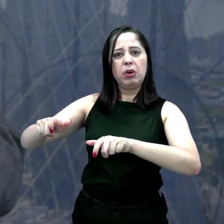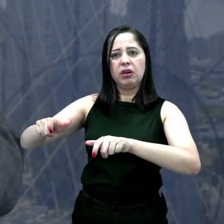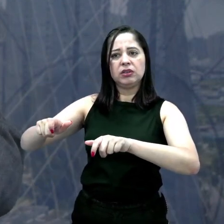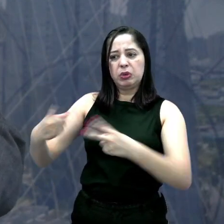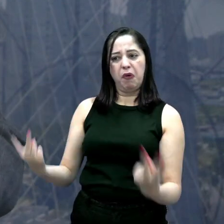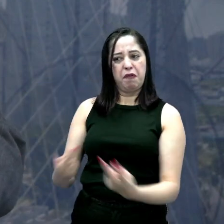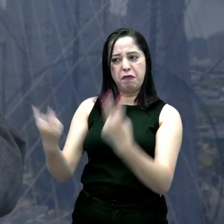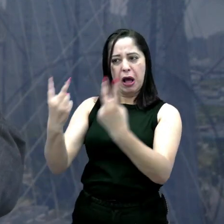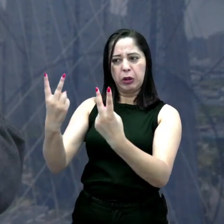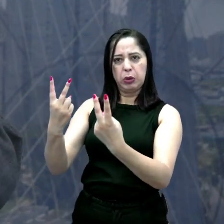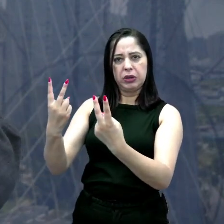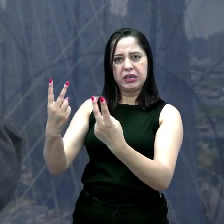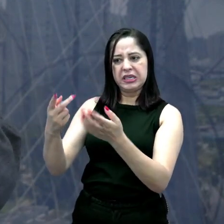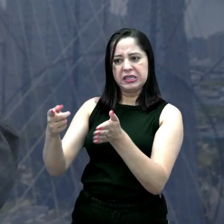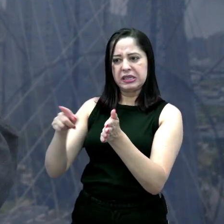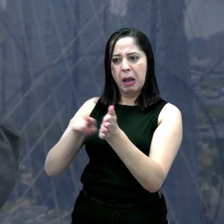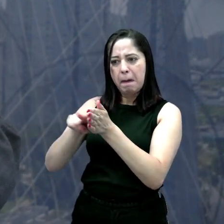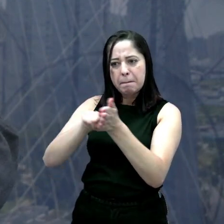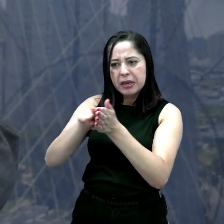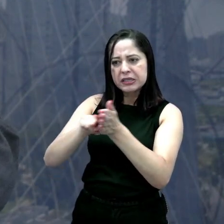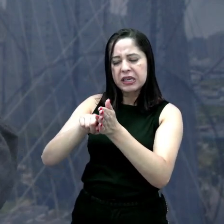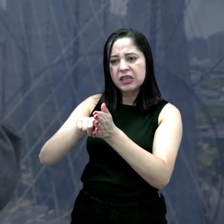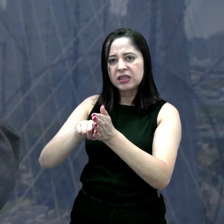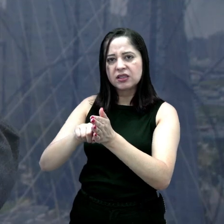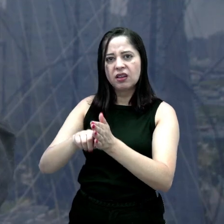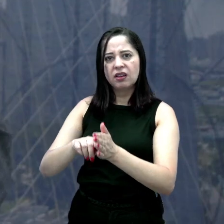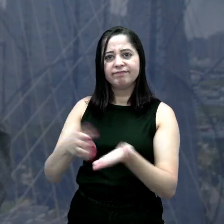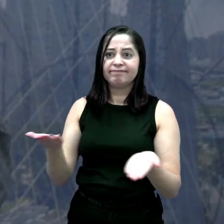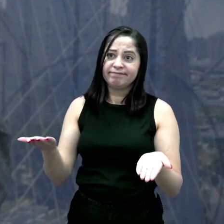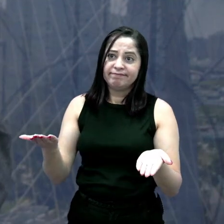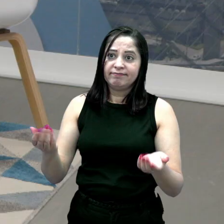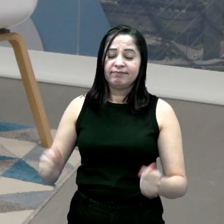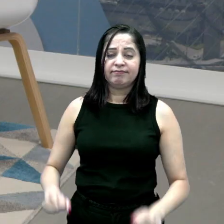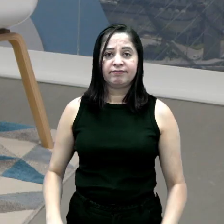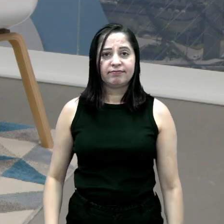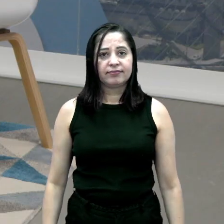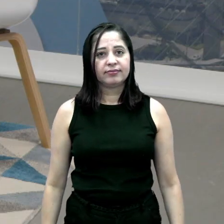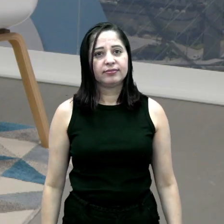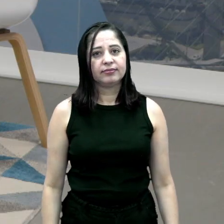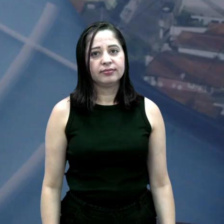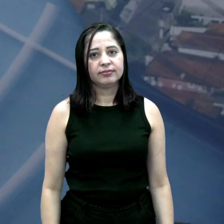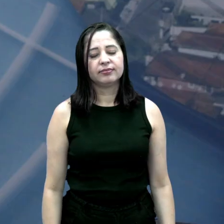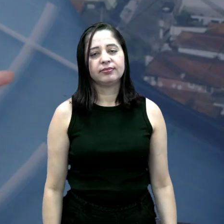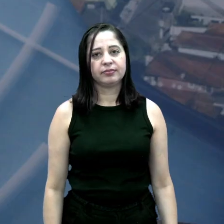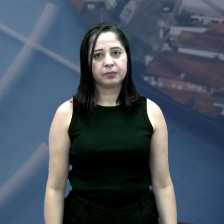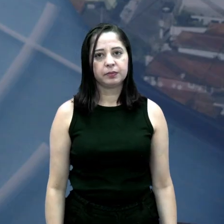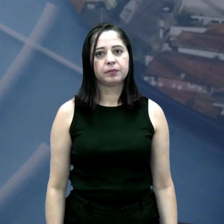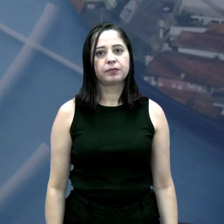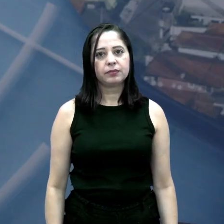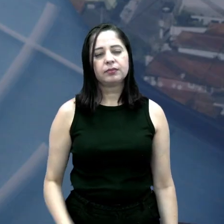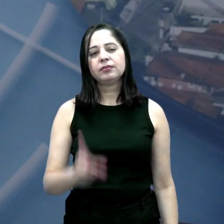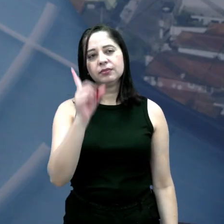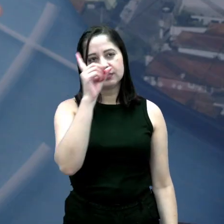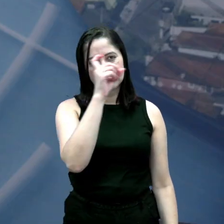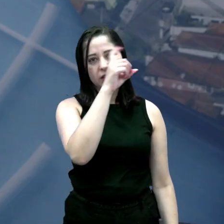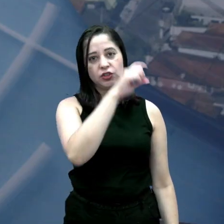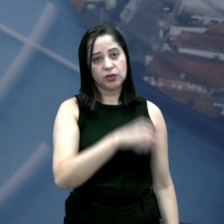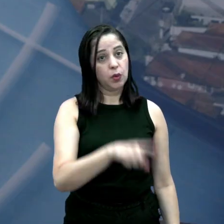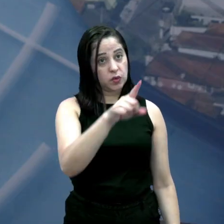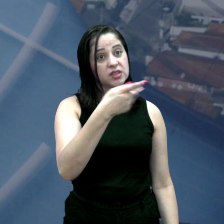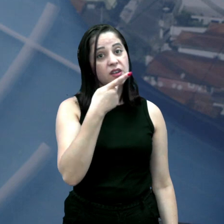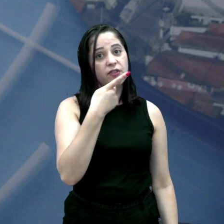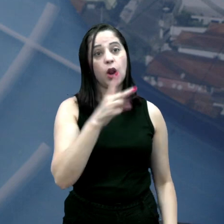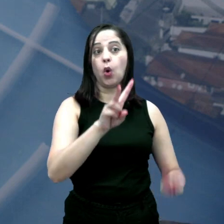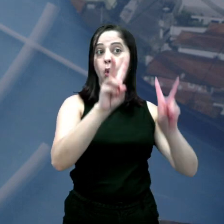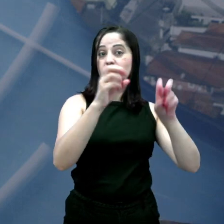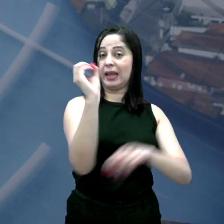hidrológico mais. Prefere achar que não, vai dar certo, vamos tentar. E é difícil, né? No caso, você falou de Porto